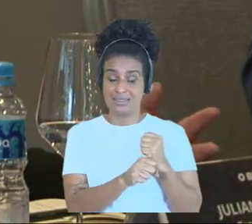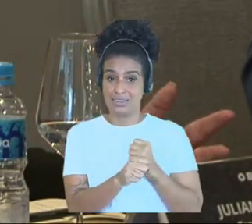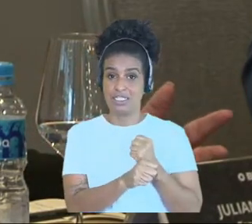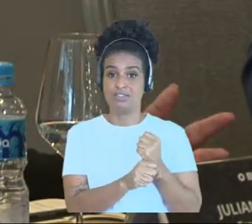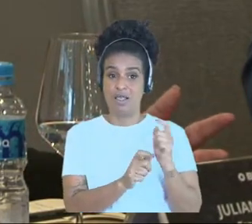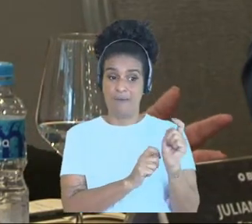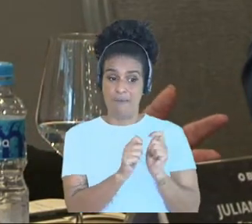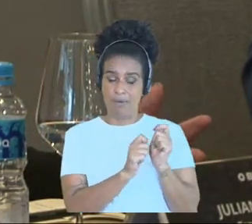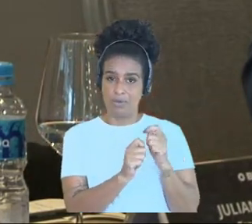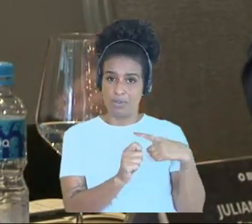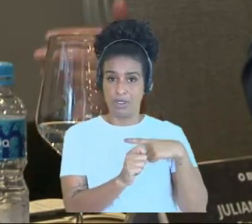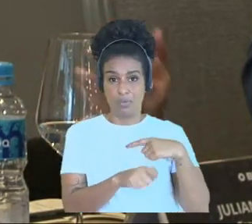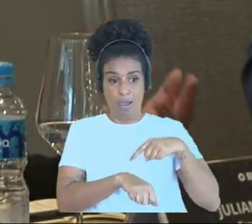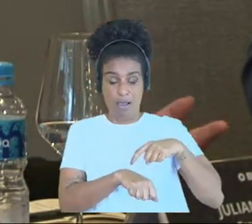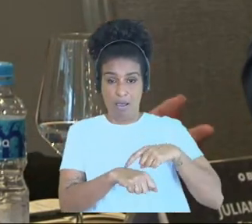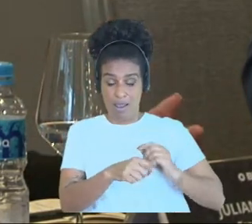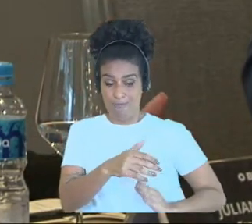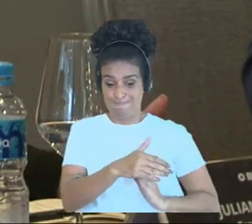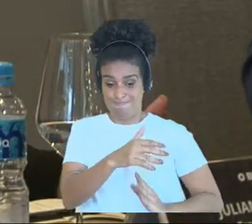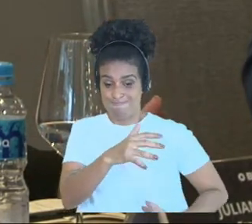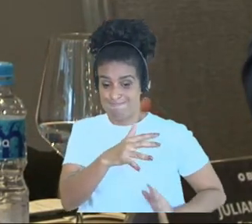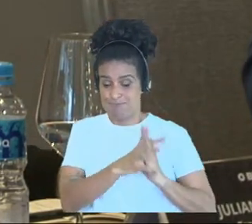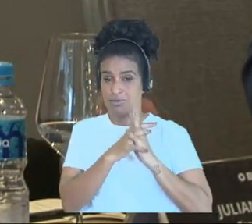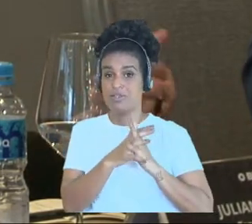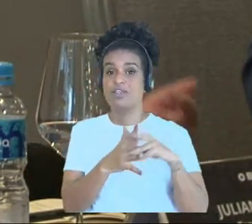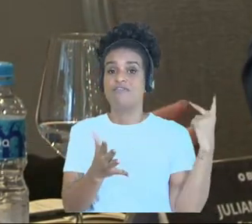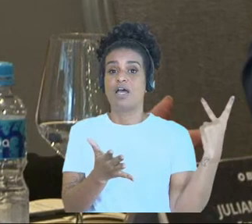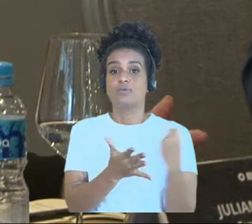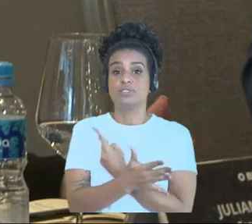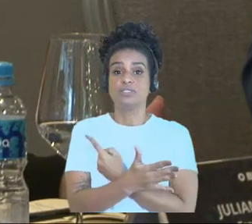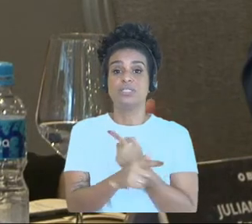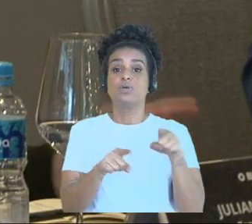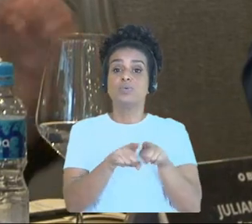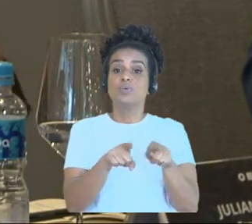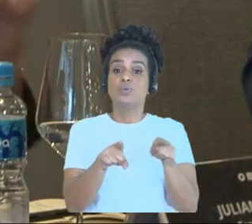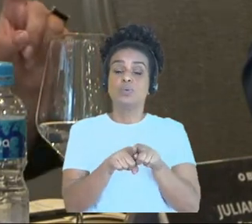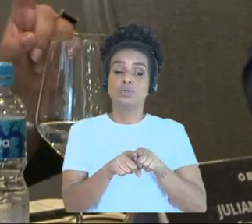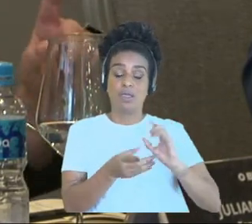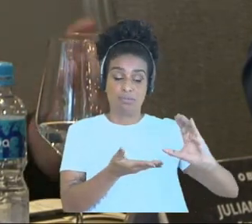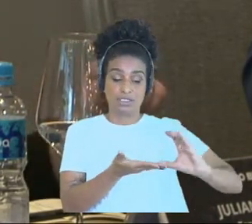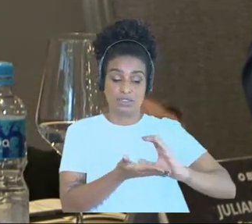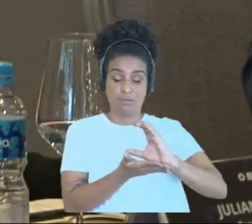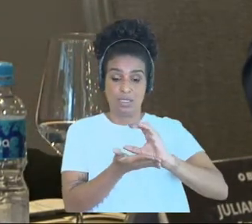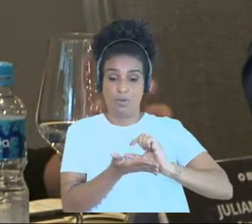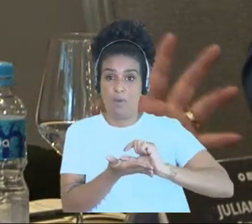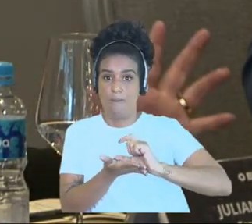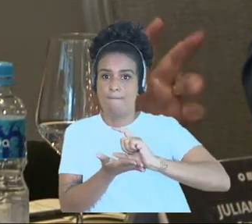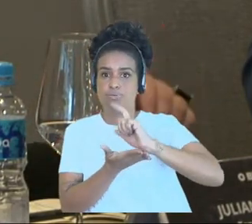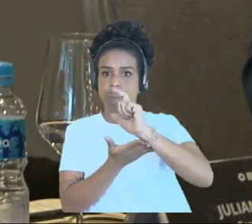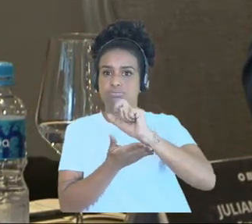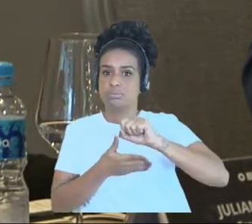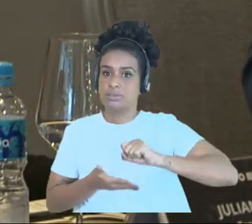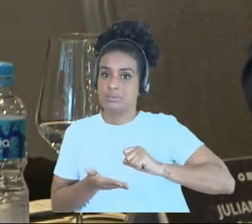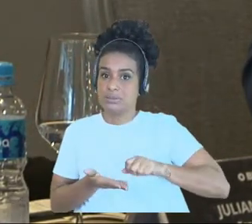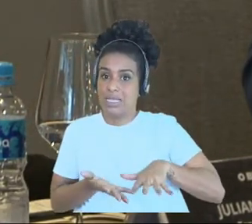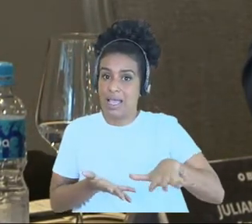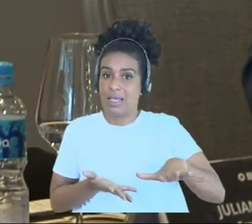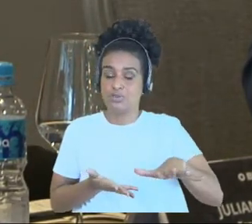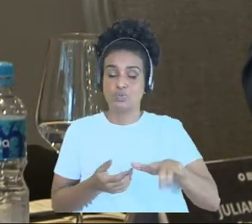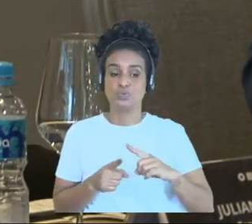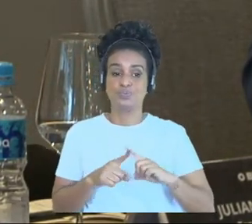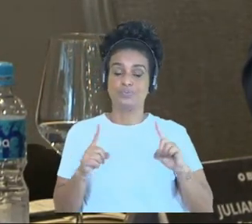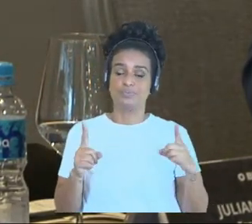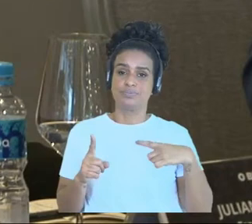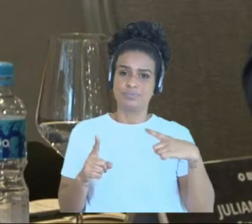acabar não acontecendo, e isso vai pressionar o orçamento. As despesas previdenciárias, que aí é a primeira despesa maior do nosso orçamento, elas